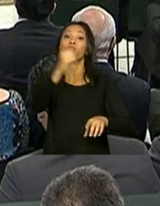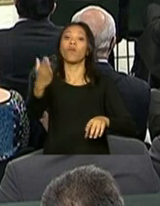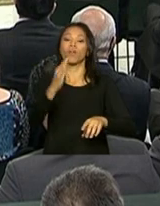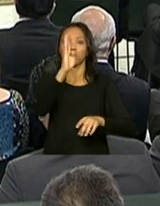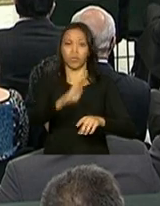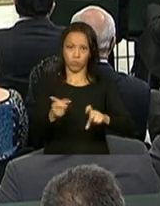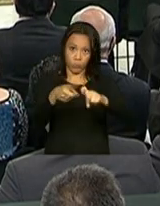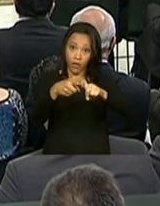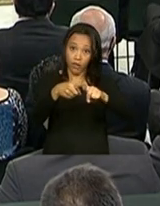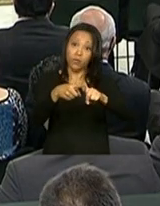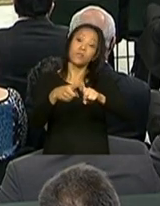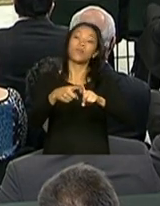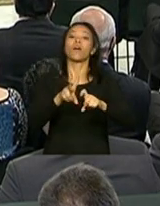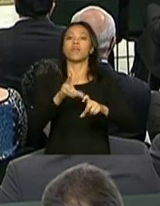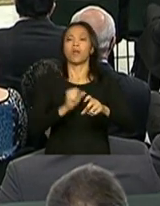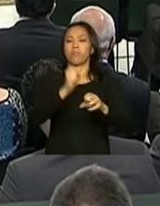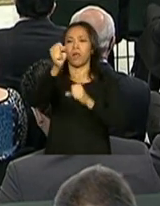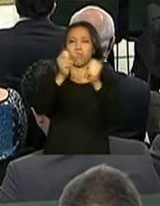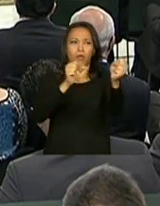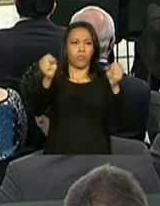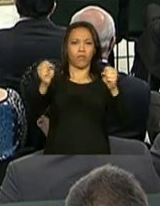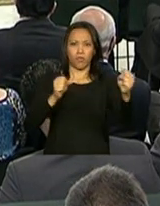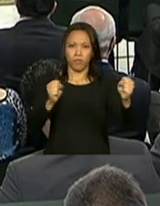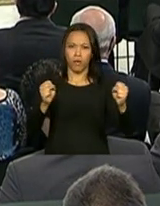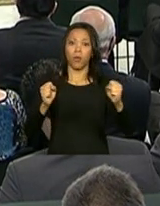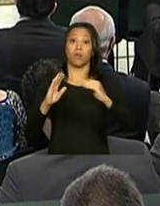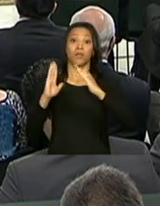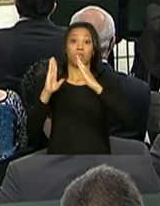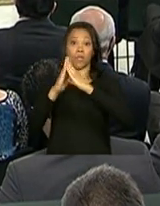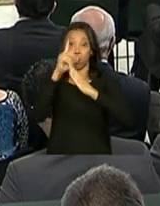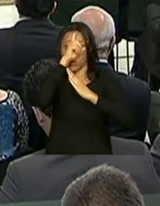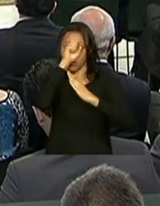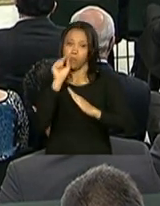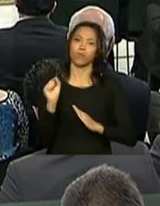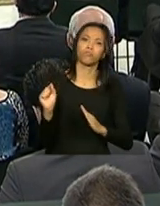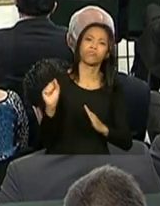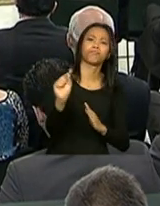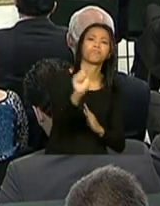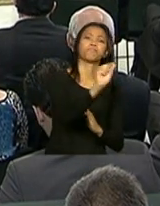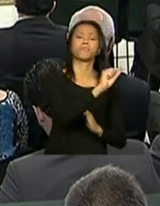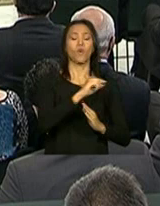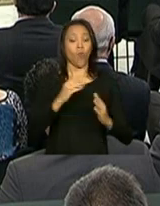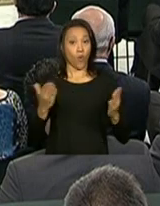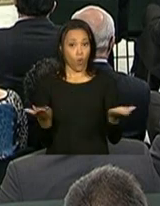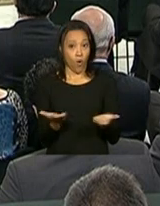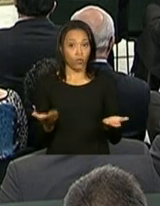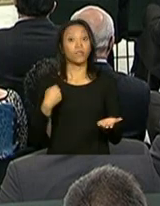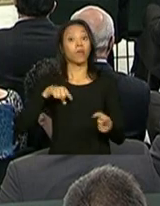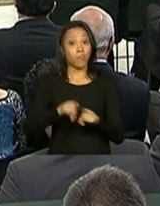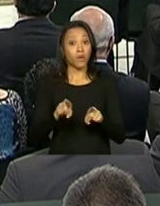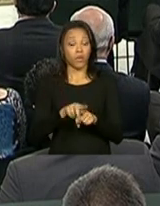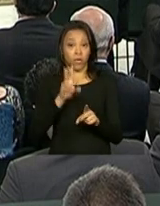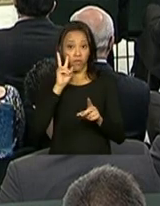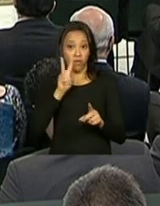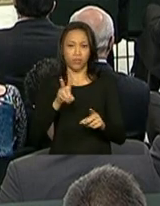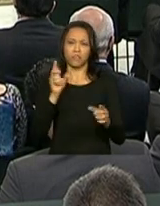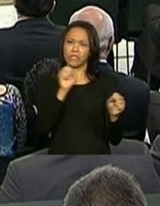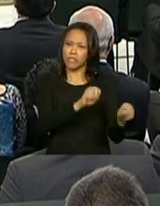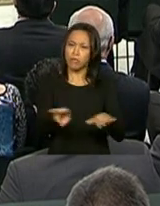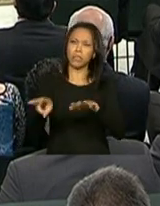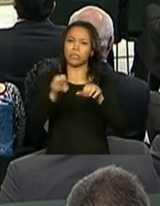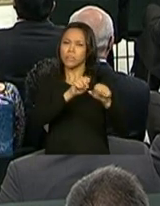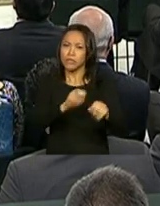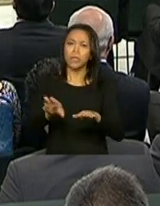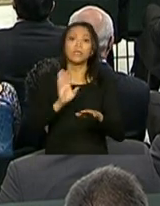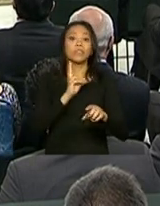ao estarem nas unidades de saúde, o que nós temos visto, porque por determinação até da presidenta, toda semana nós estamos indo